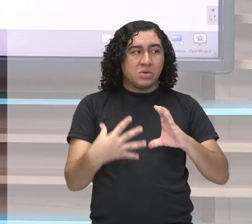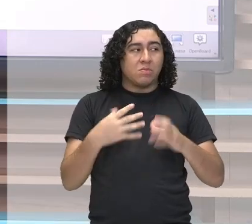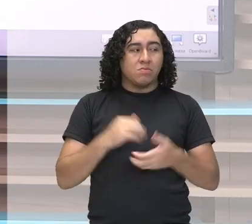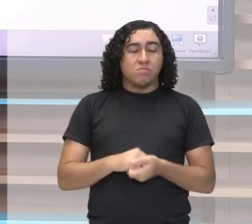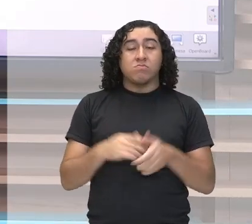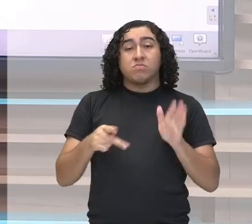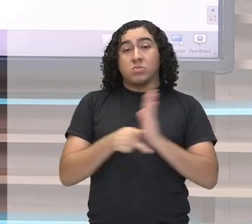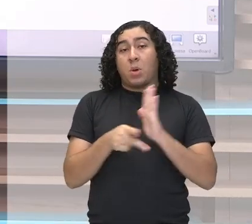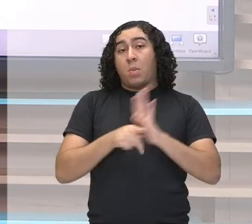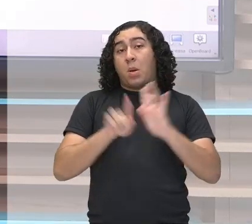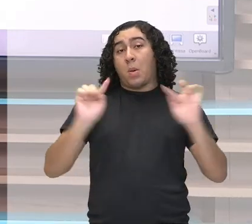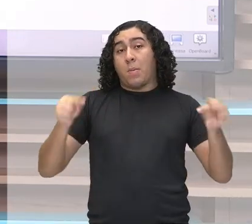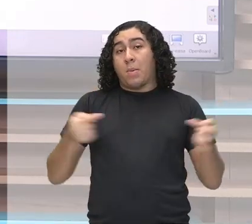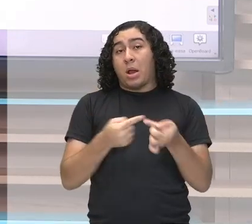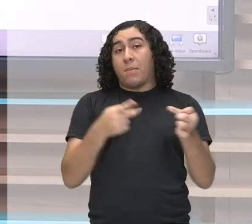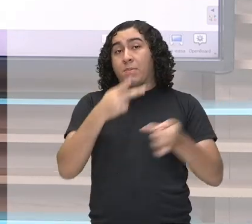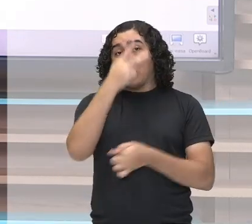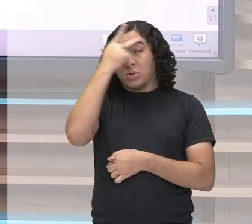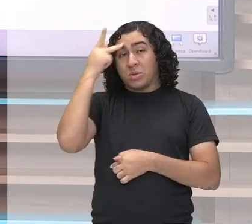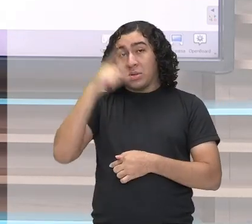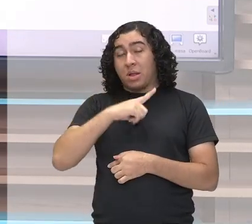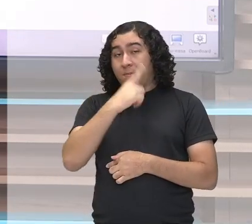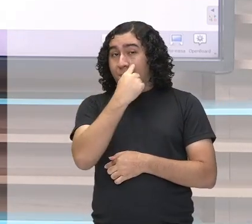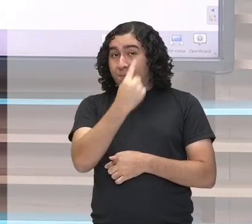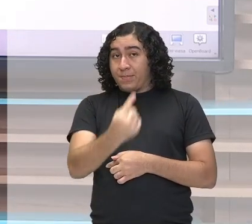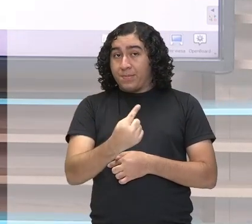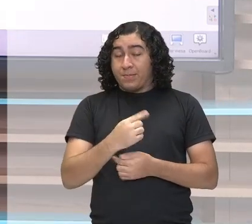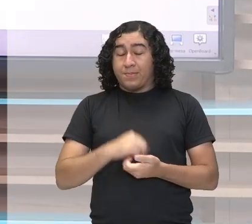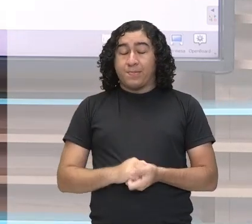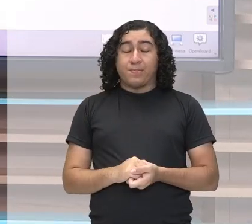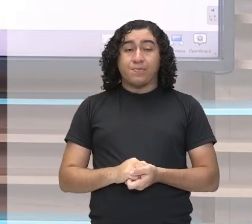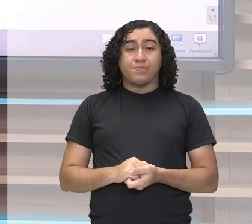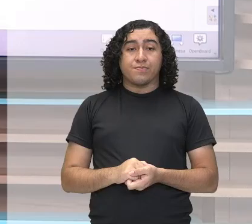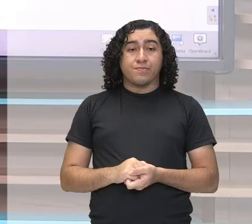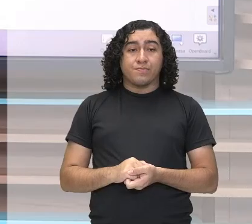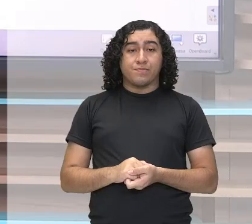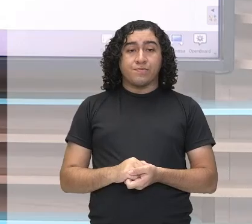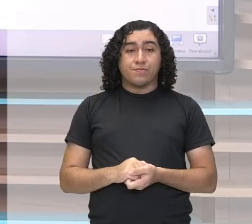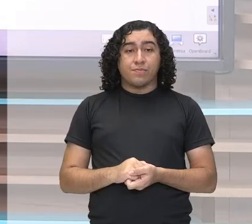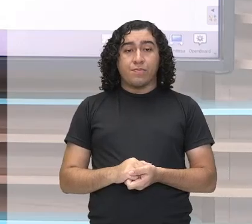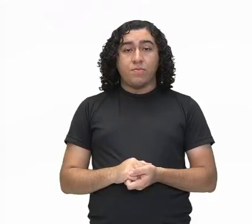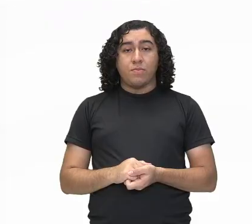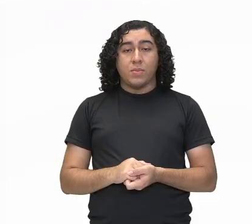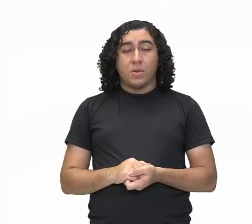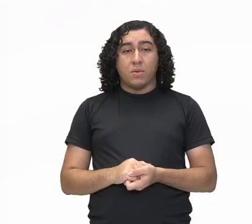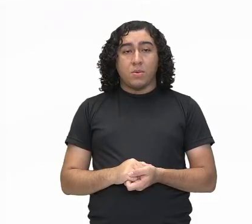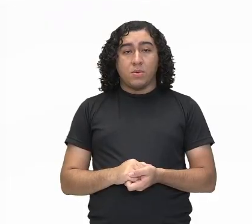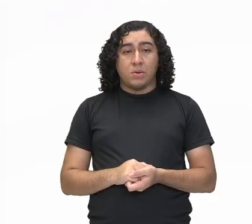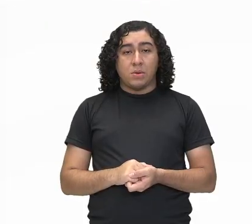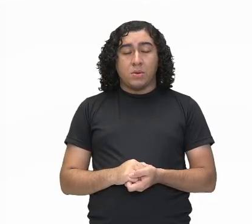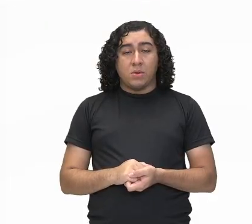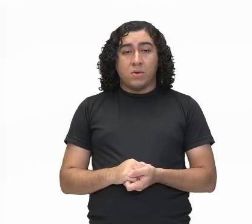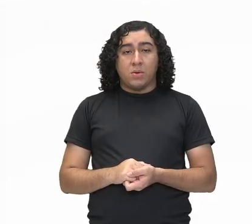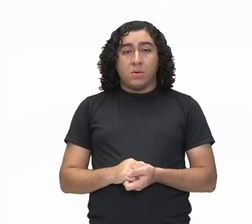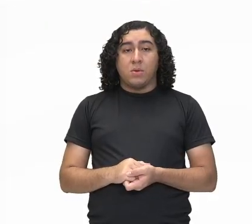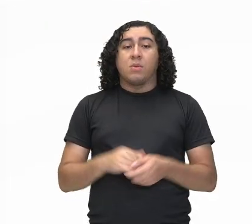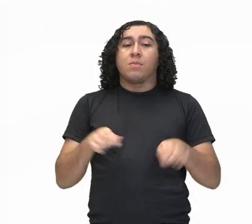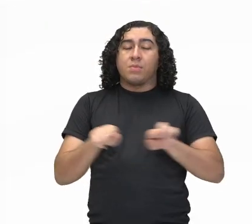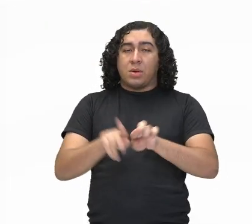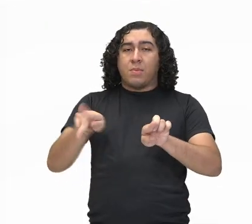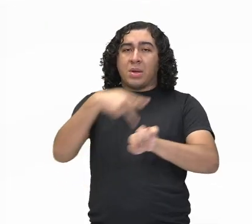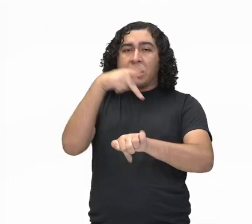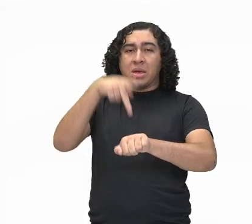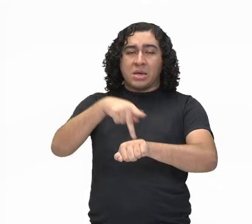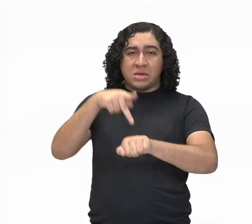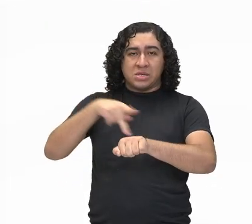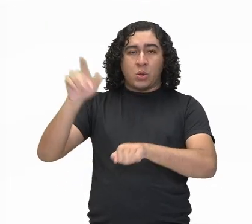fatores atrativos, certo? E aí vimos também países europeus, Estados Unidos